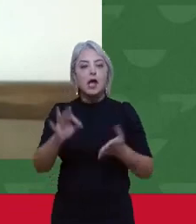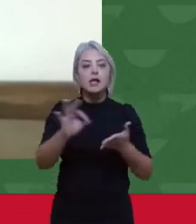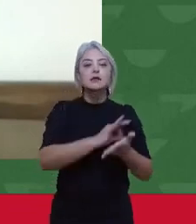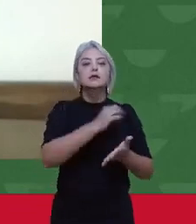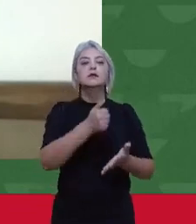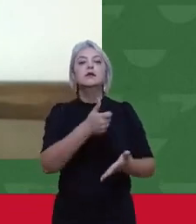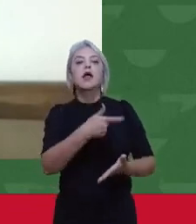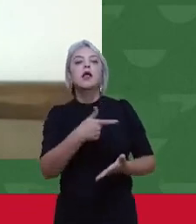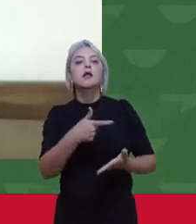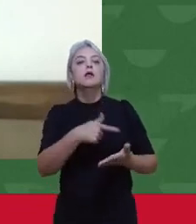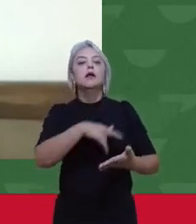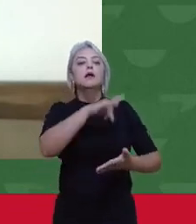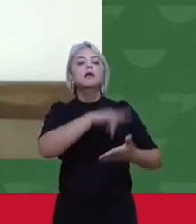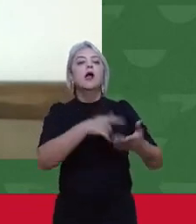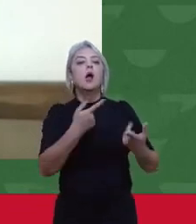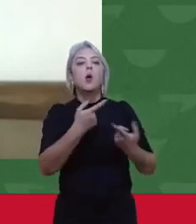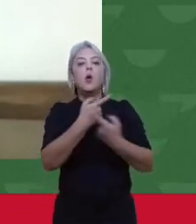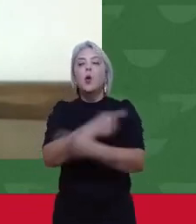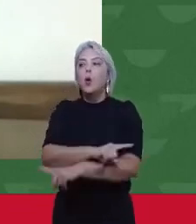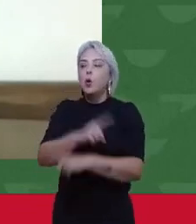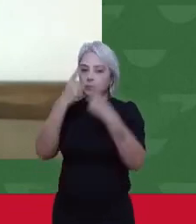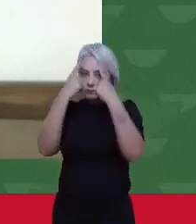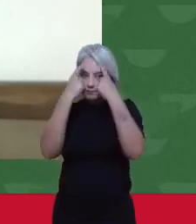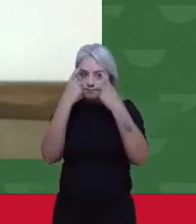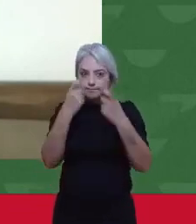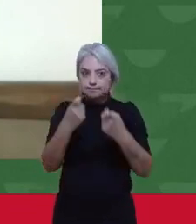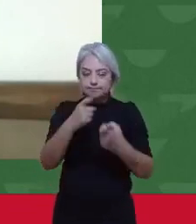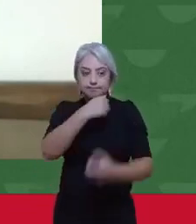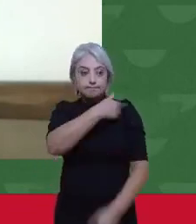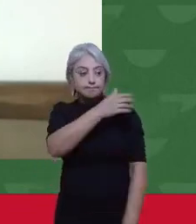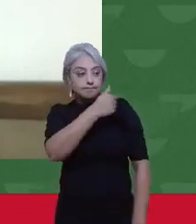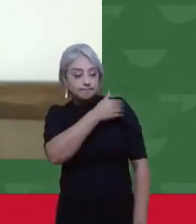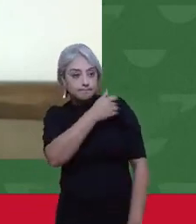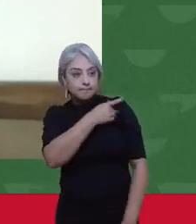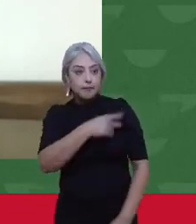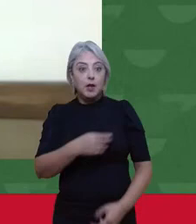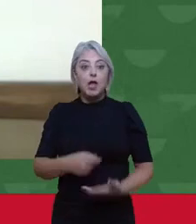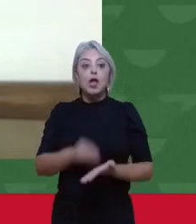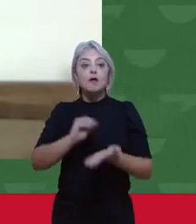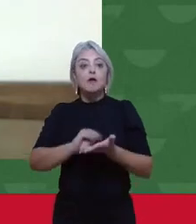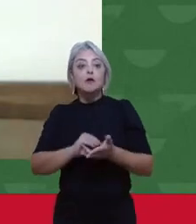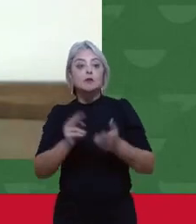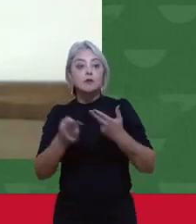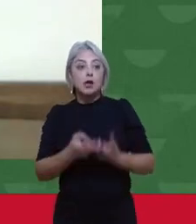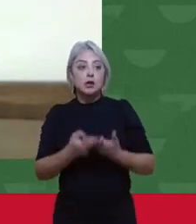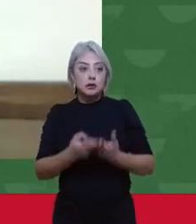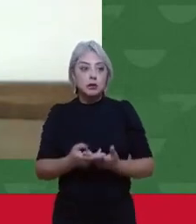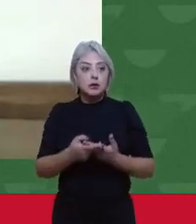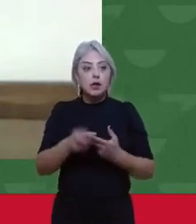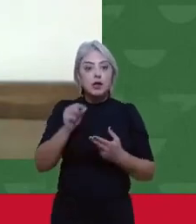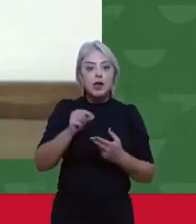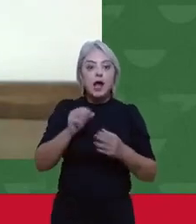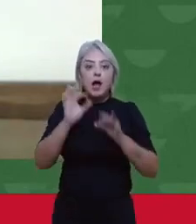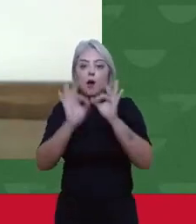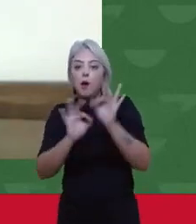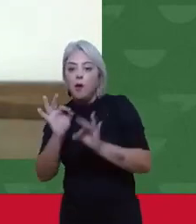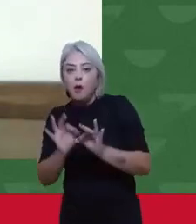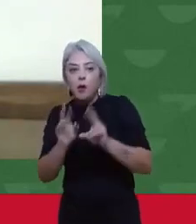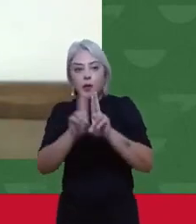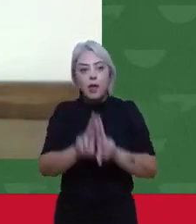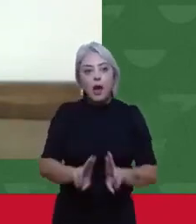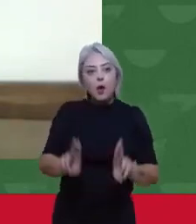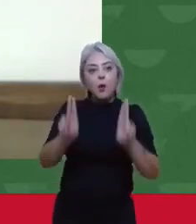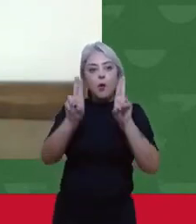governo brasileiro à Convenção contra todas as formas de discriminação e intolerância, isso exatamente na Organização dos Estados